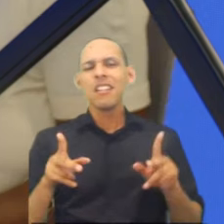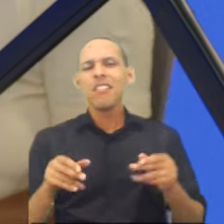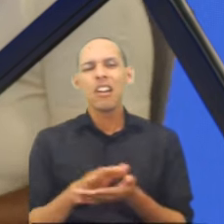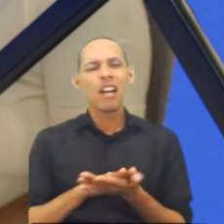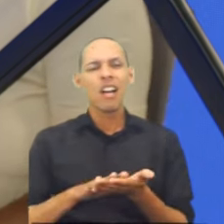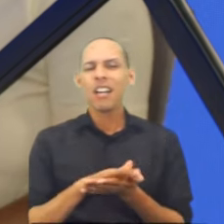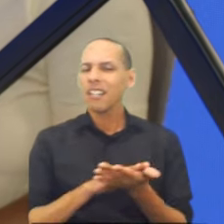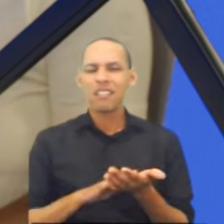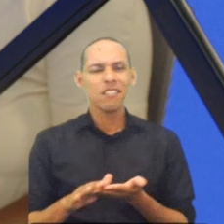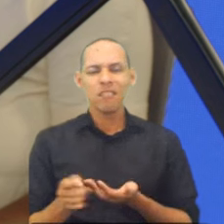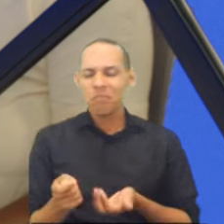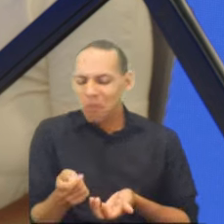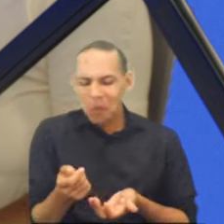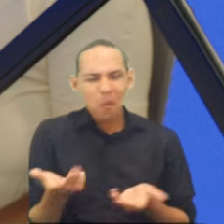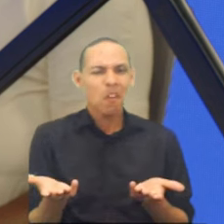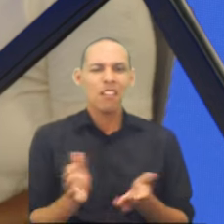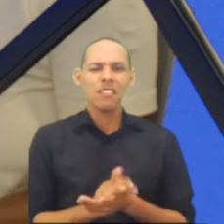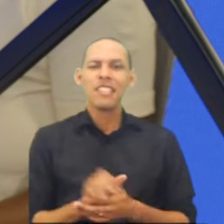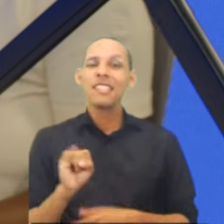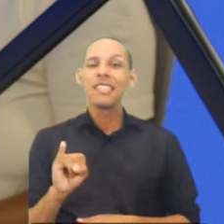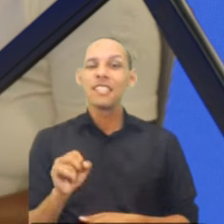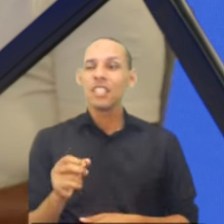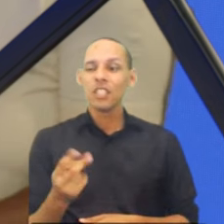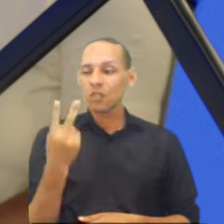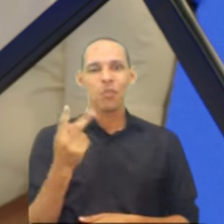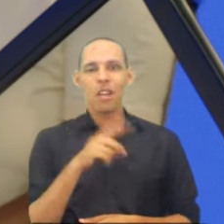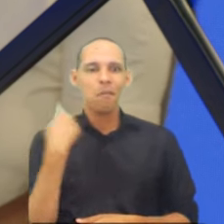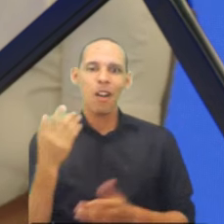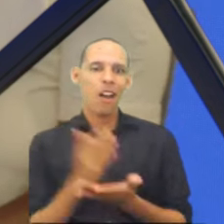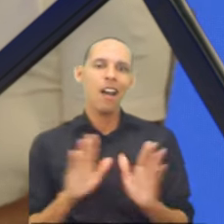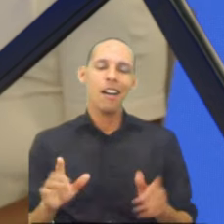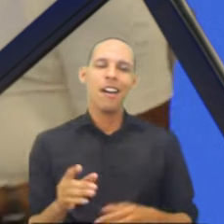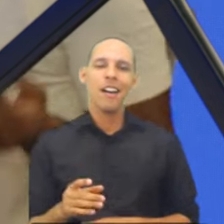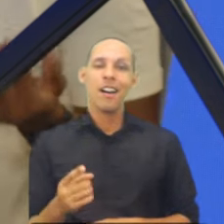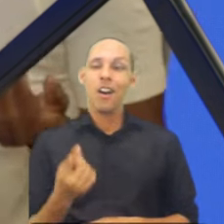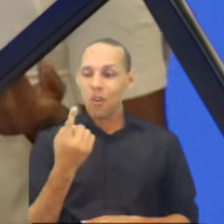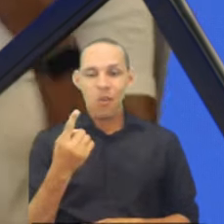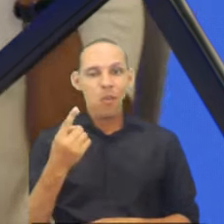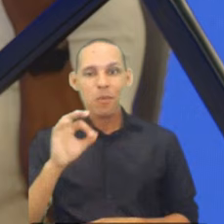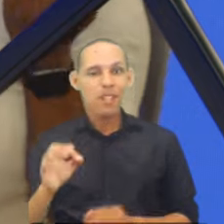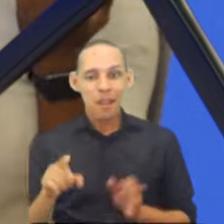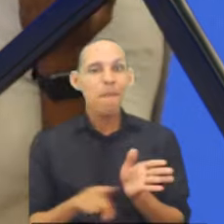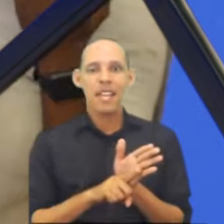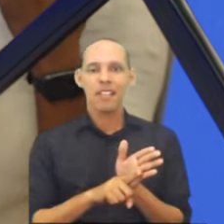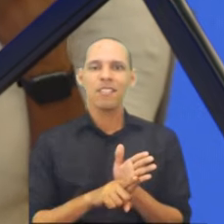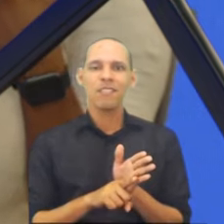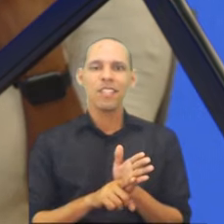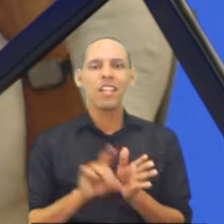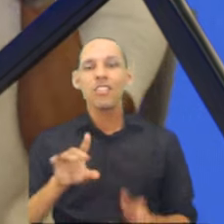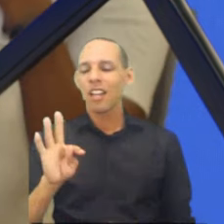é nada se morrer duas acabou menos de 1% né é menos de 1% é Trasso